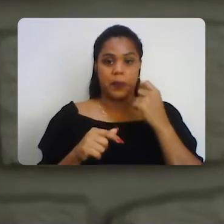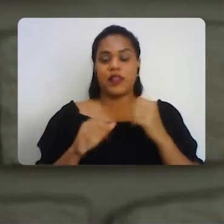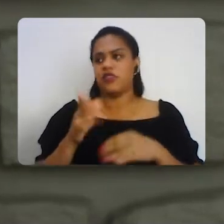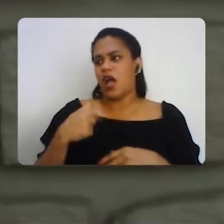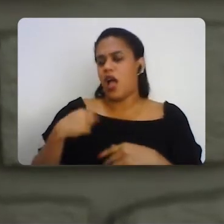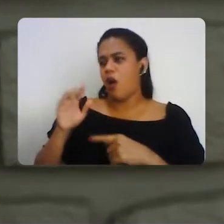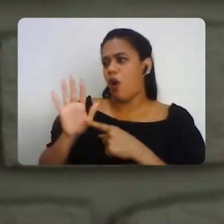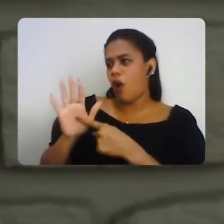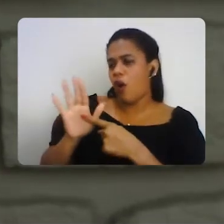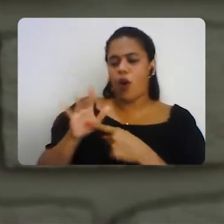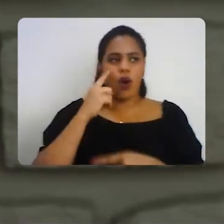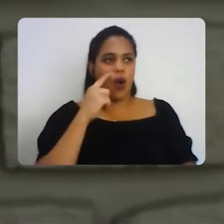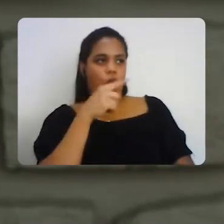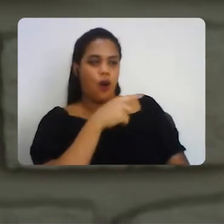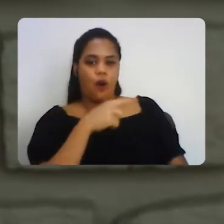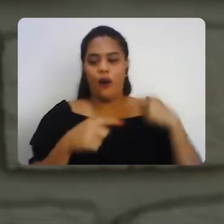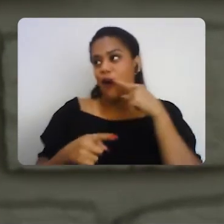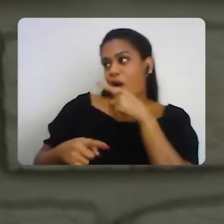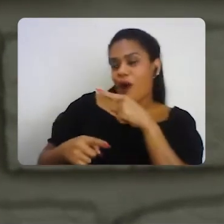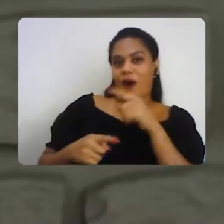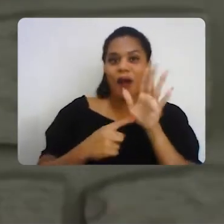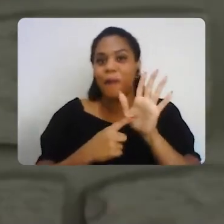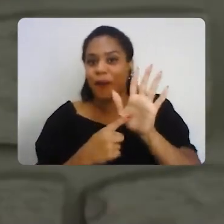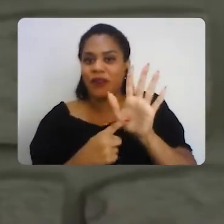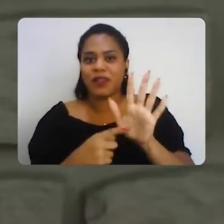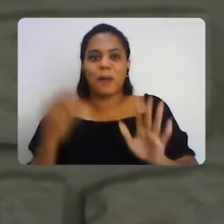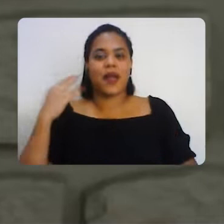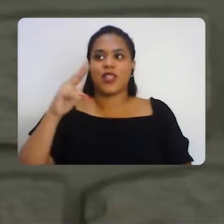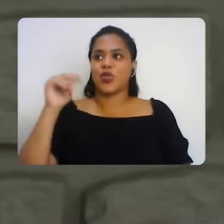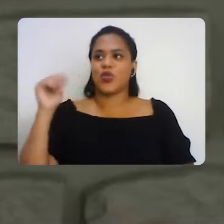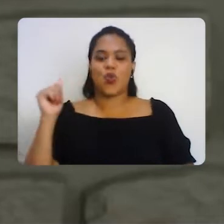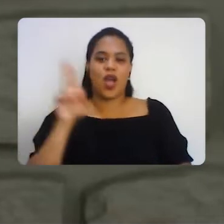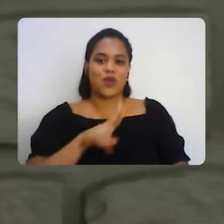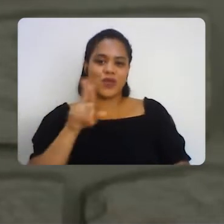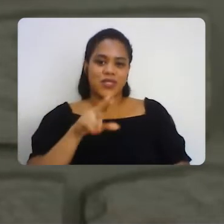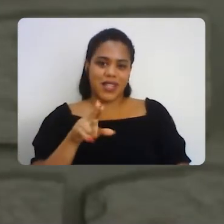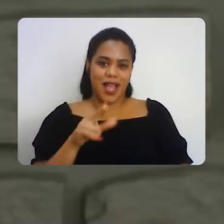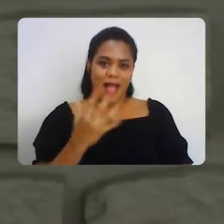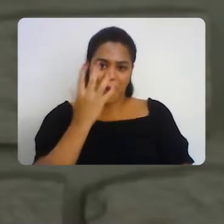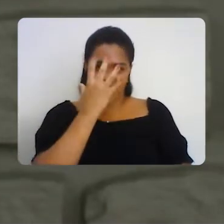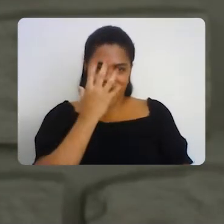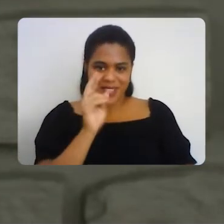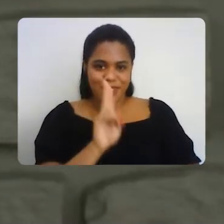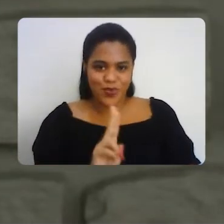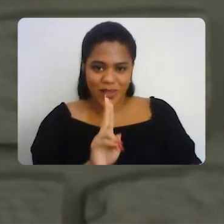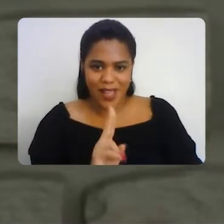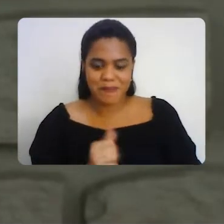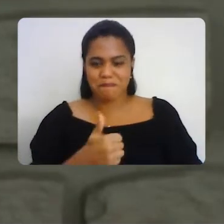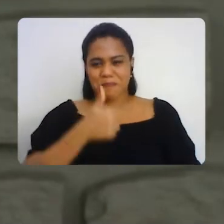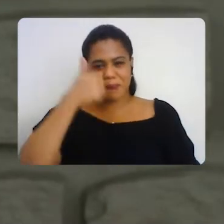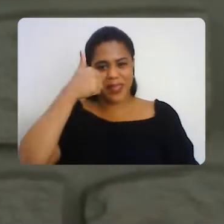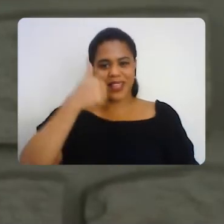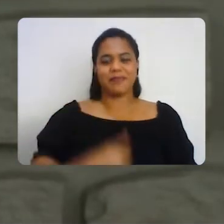as coisas e aponto e mostro ao público. Eu nunca tinha trabalhado com nada de máscara. Foi a minha primeira experiência com isso.